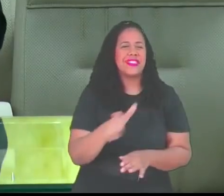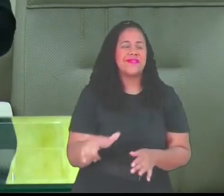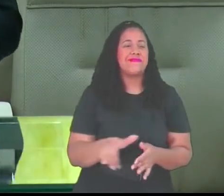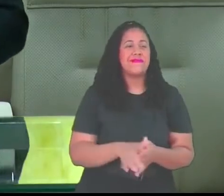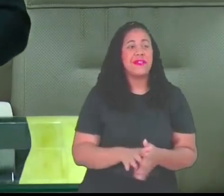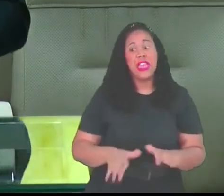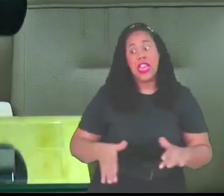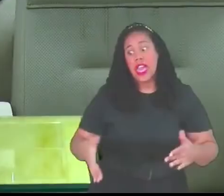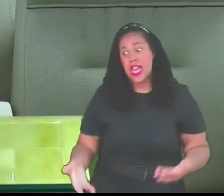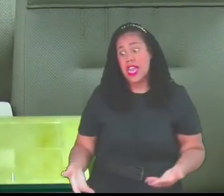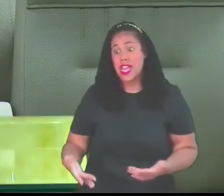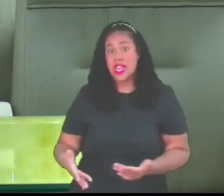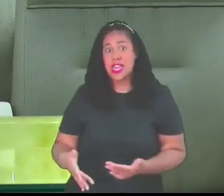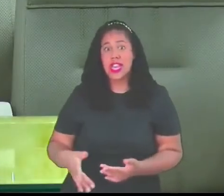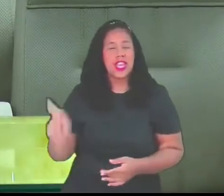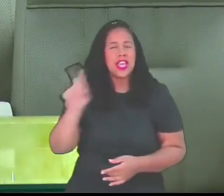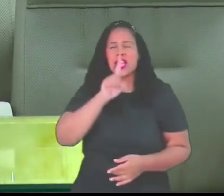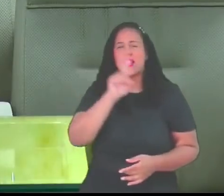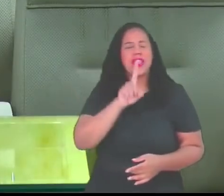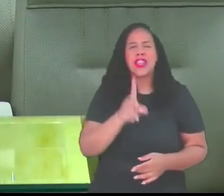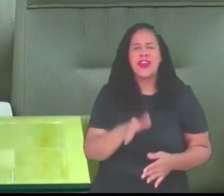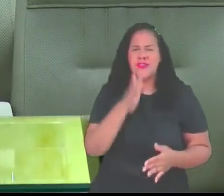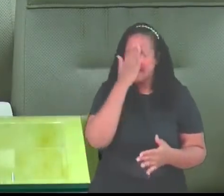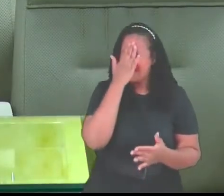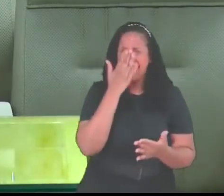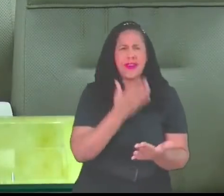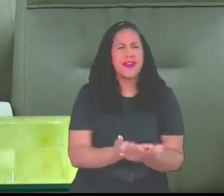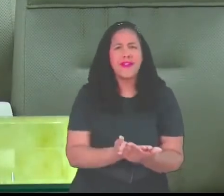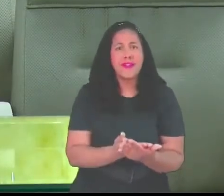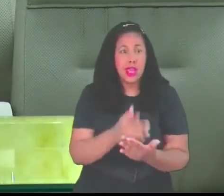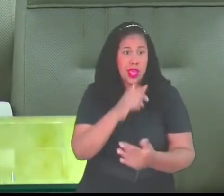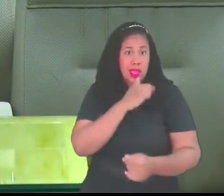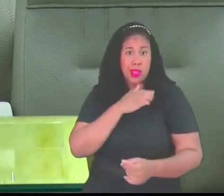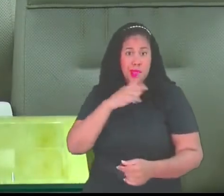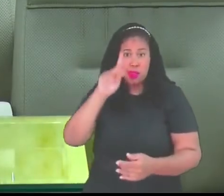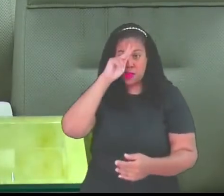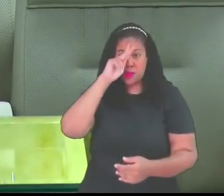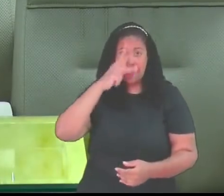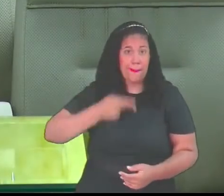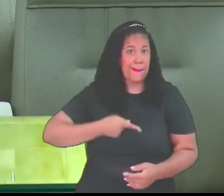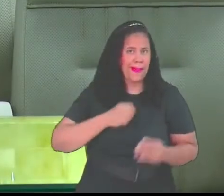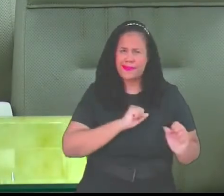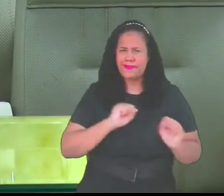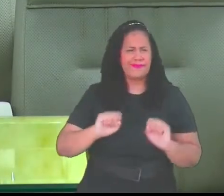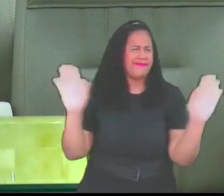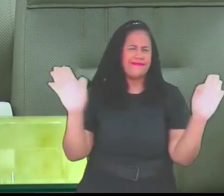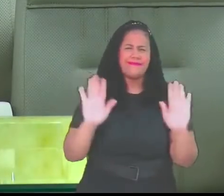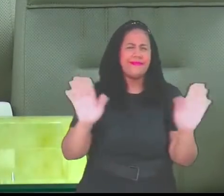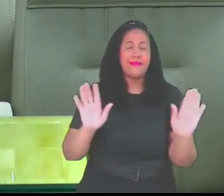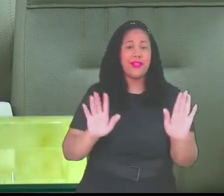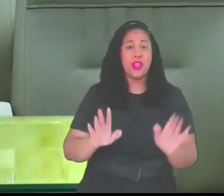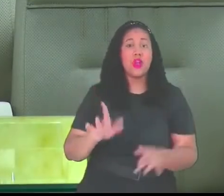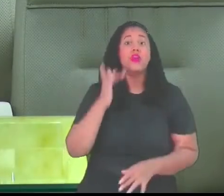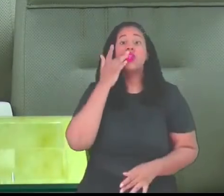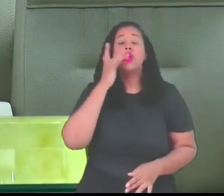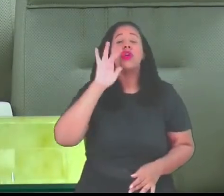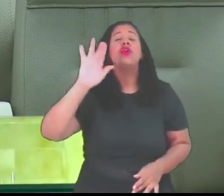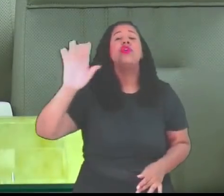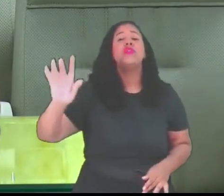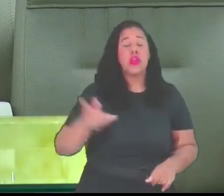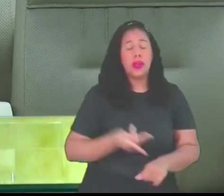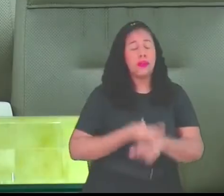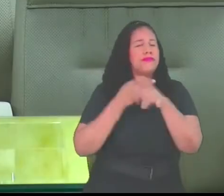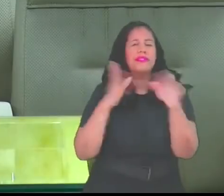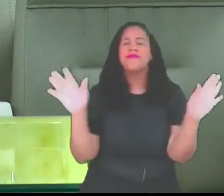Aí ele não vai confiar no seu poder, no ouro, na